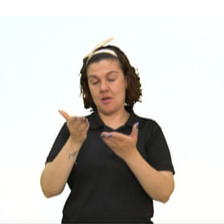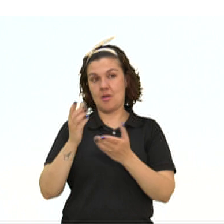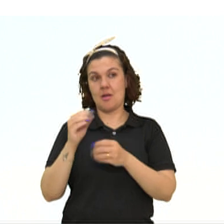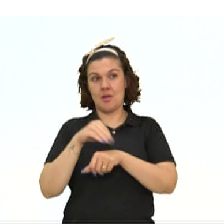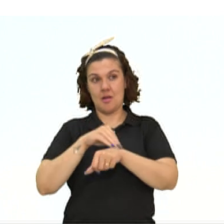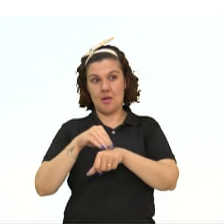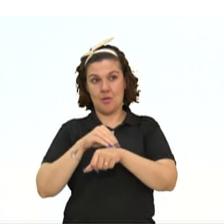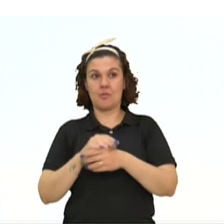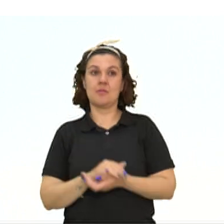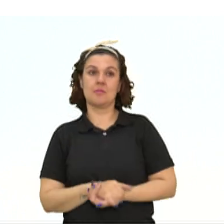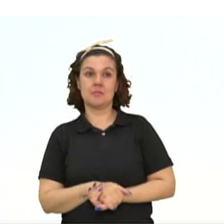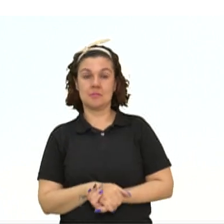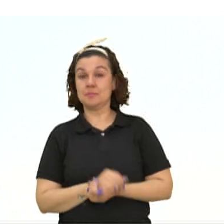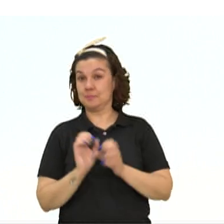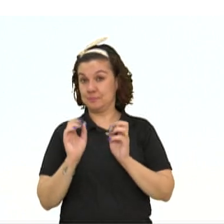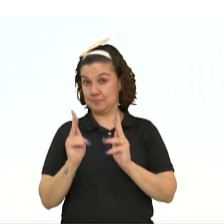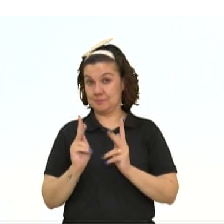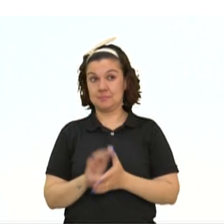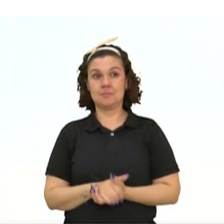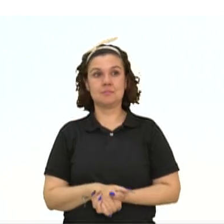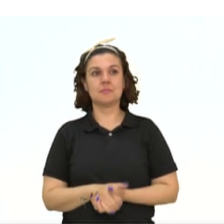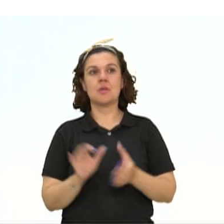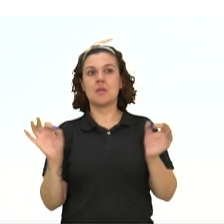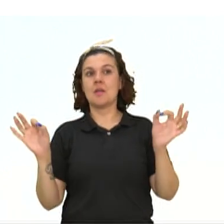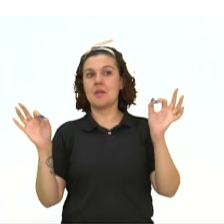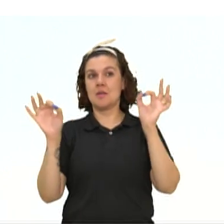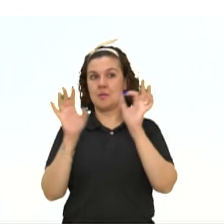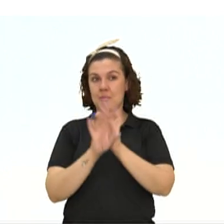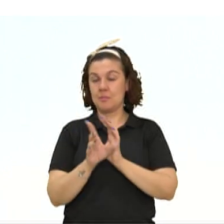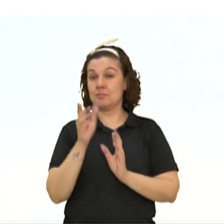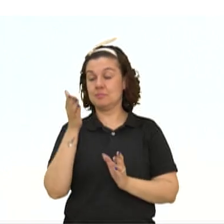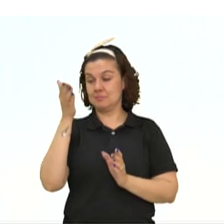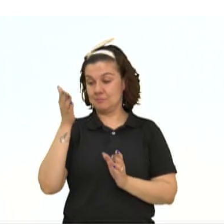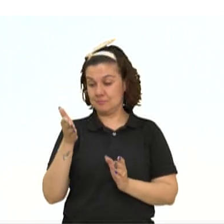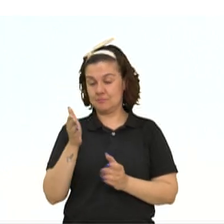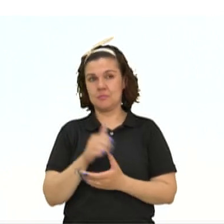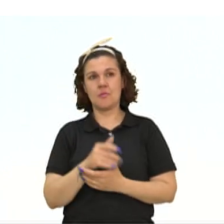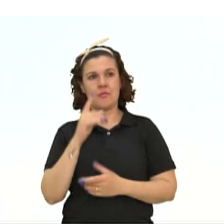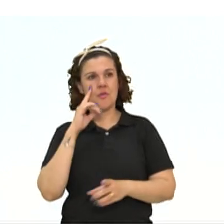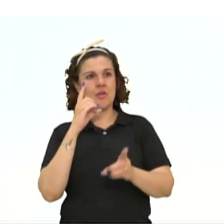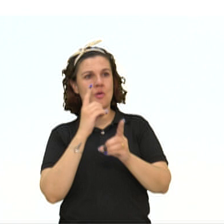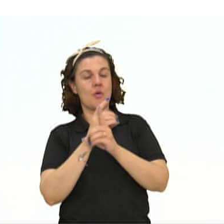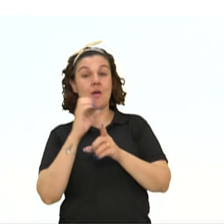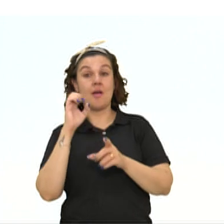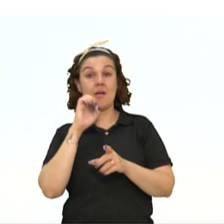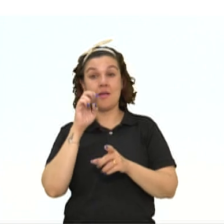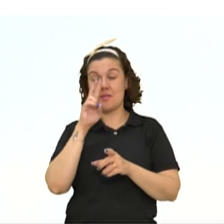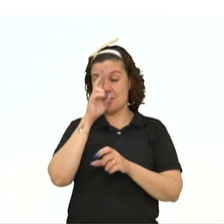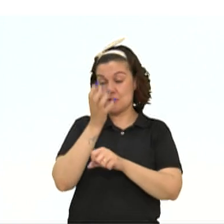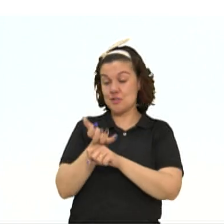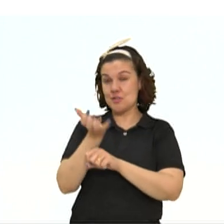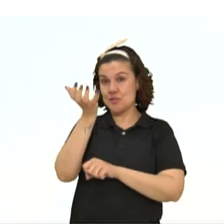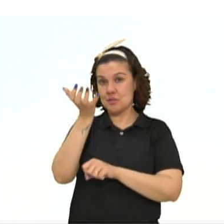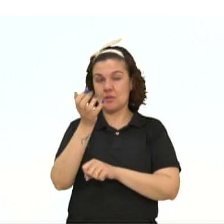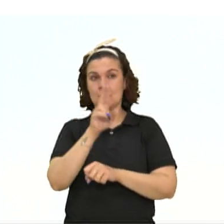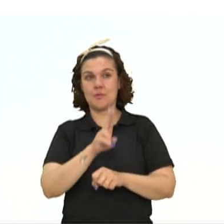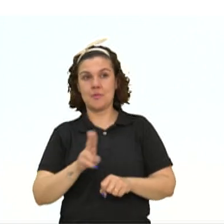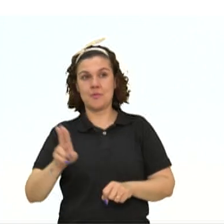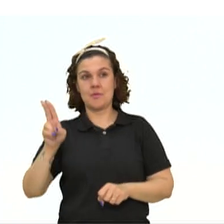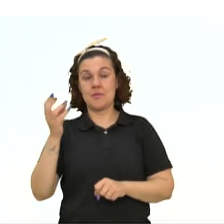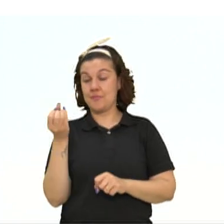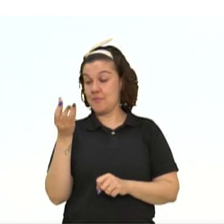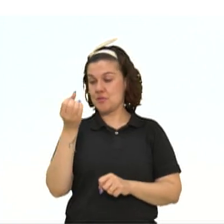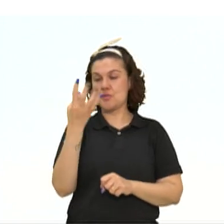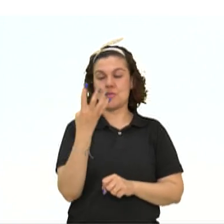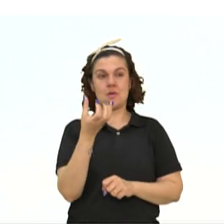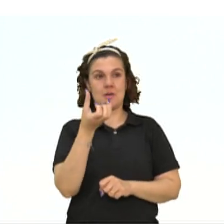andar 46 quilômetros. Feito isso, eu vou então ver qual é a energia necessária para